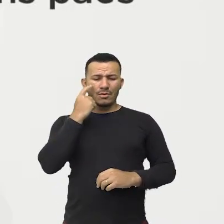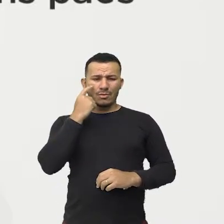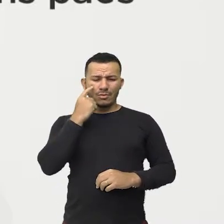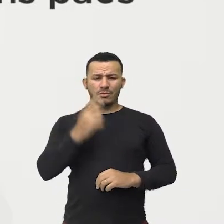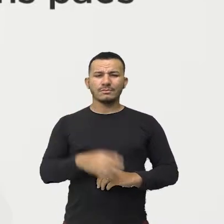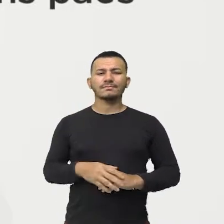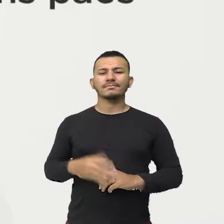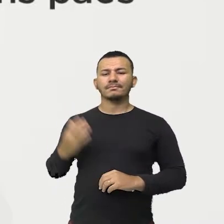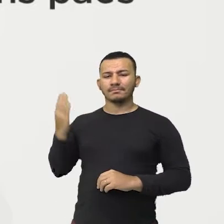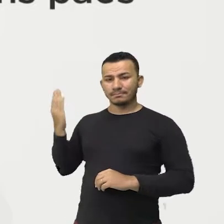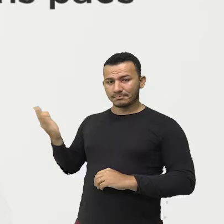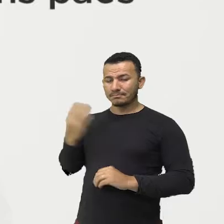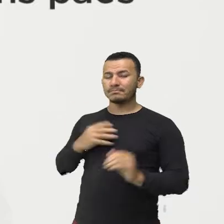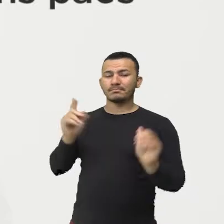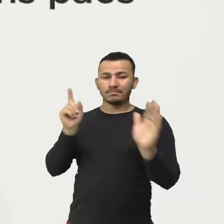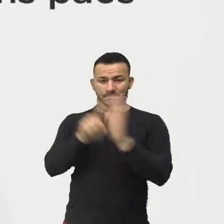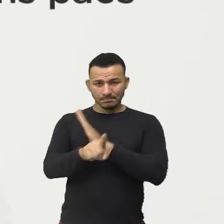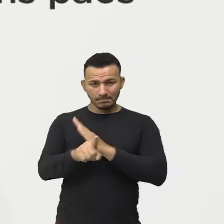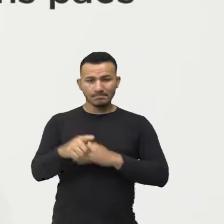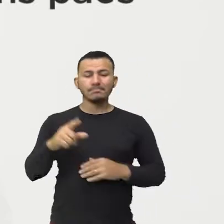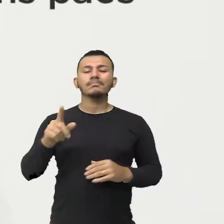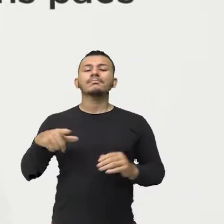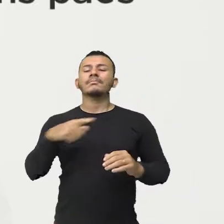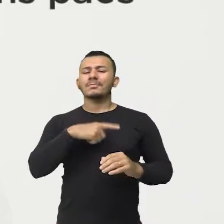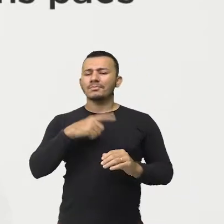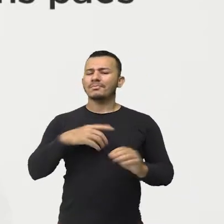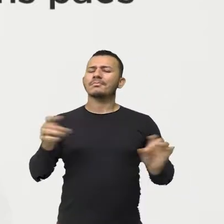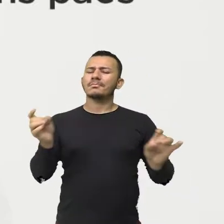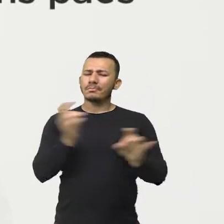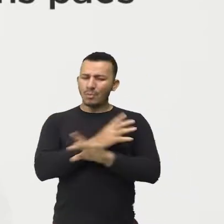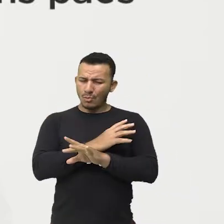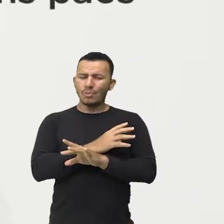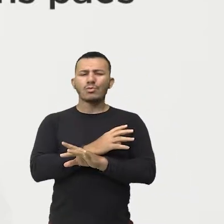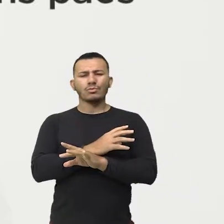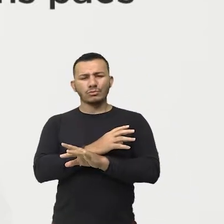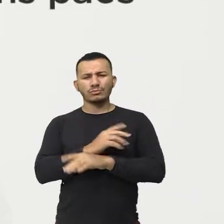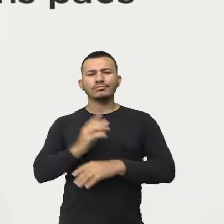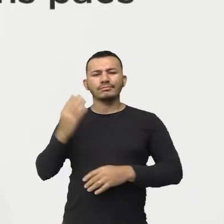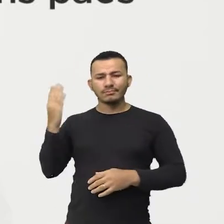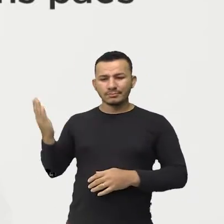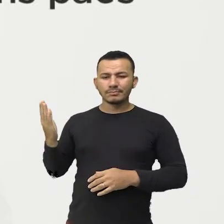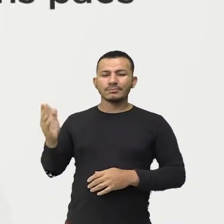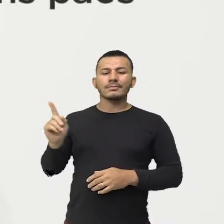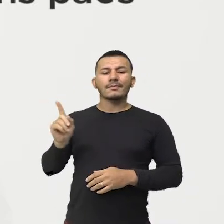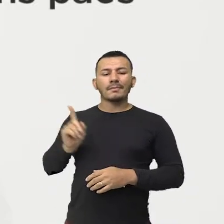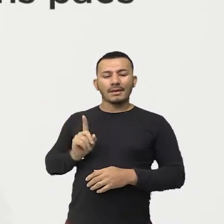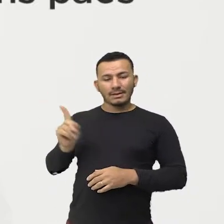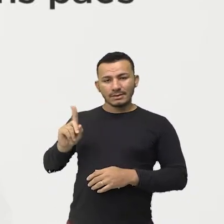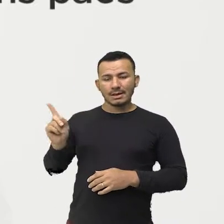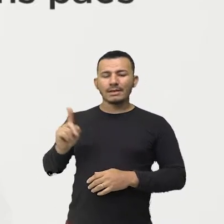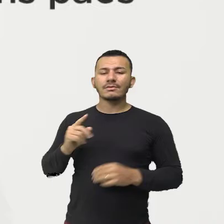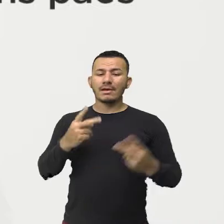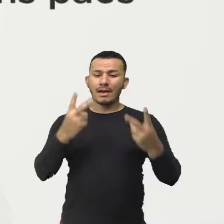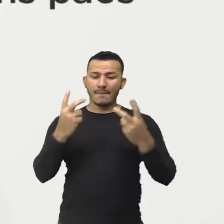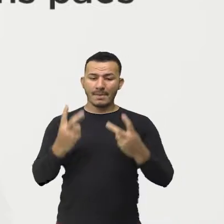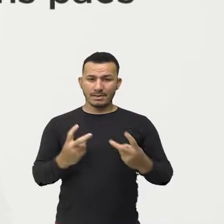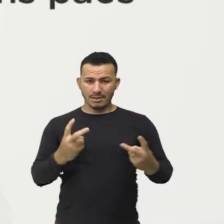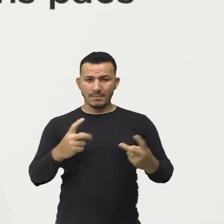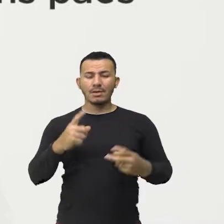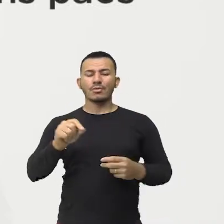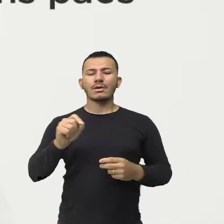o professor trouxe aqui uma questão contextualizada para você, tá bom? Que a gente vai aí identificar aí a